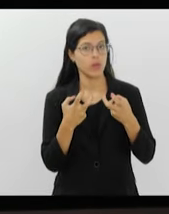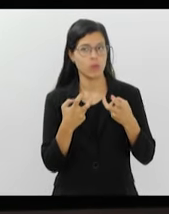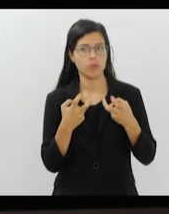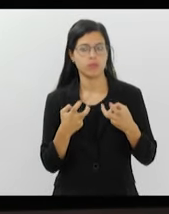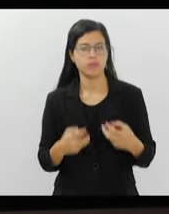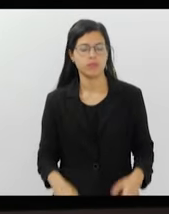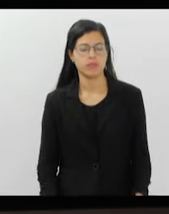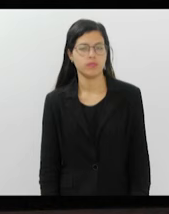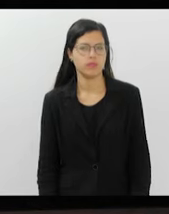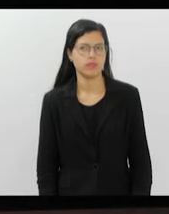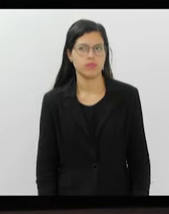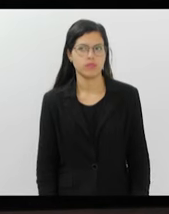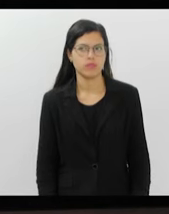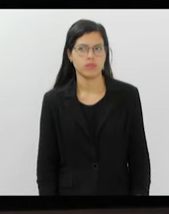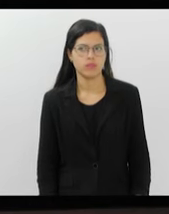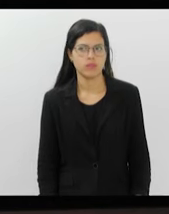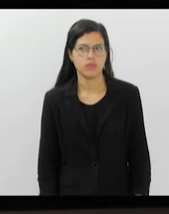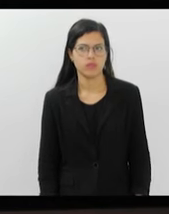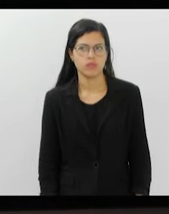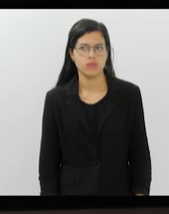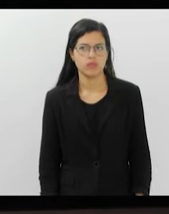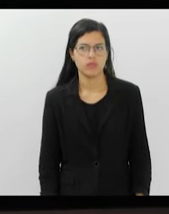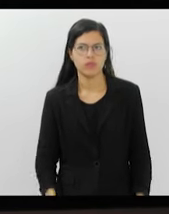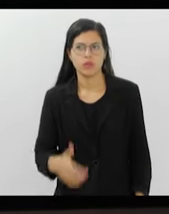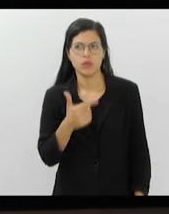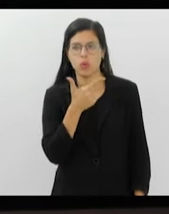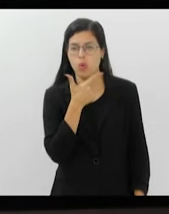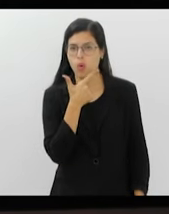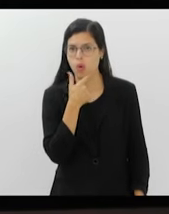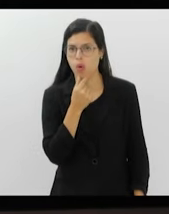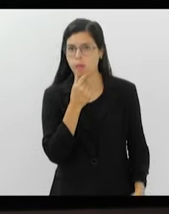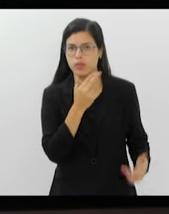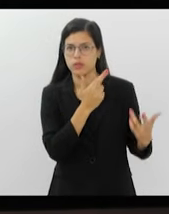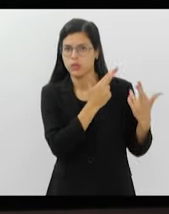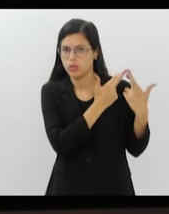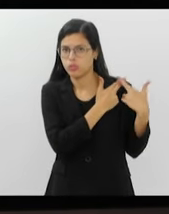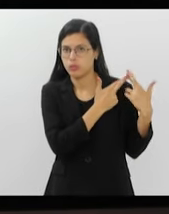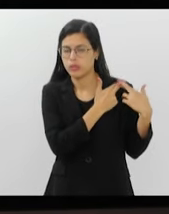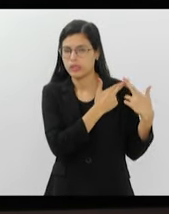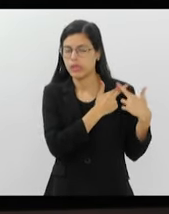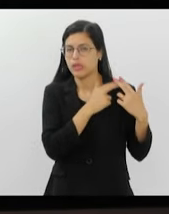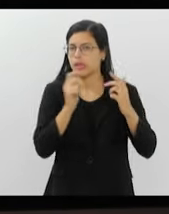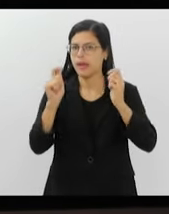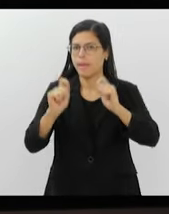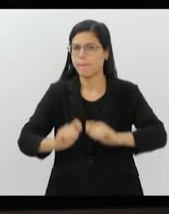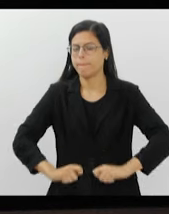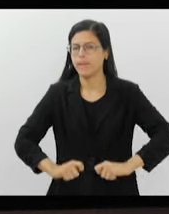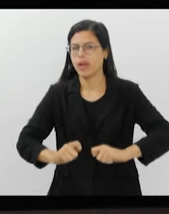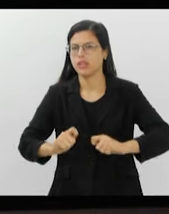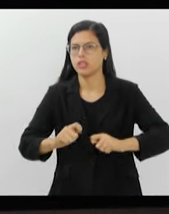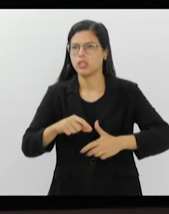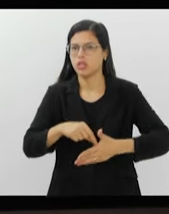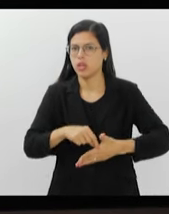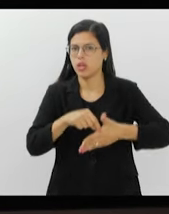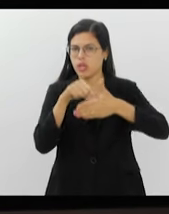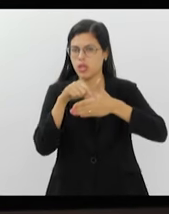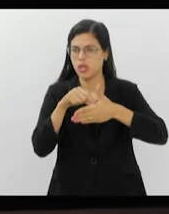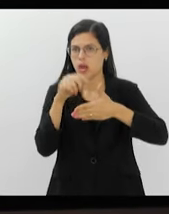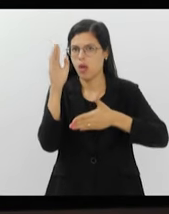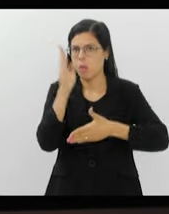identificou em homens responsáveis e capazes de reconduzir o Brasil